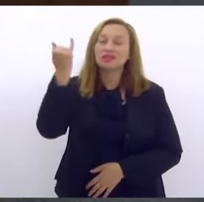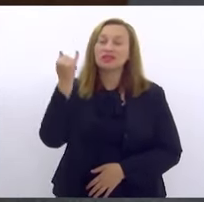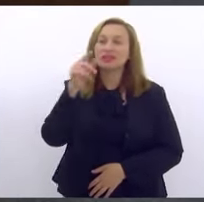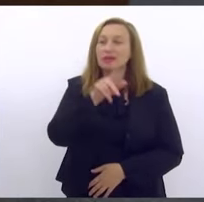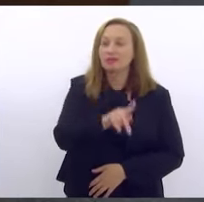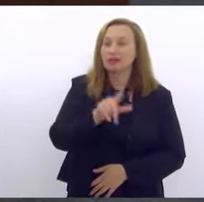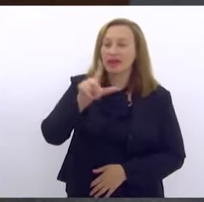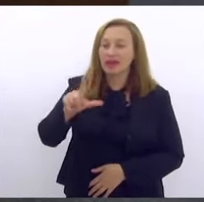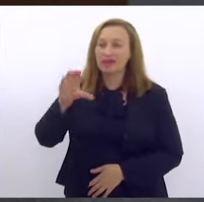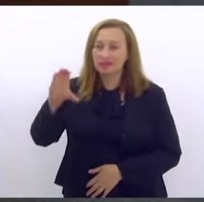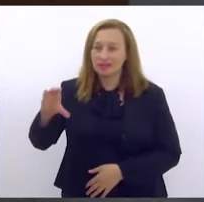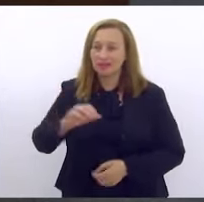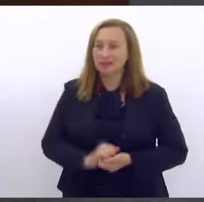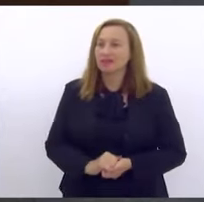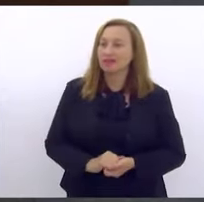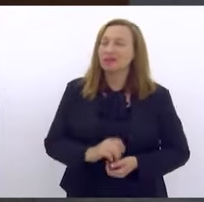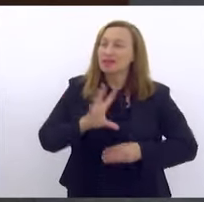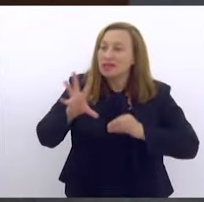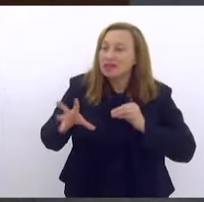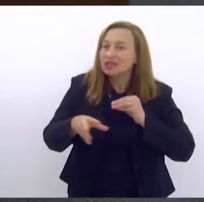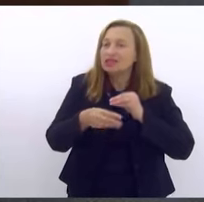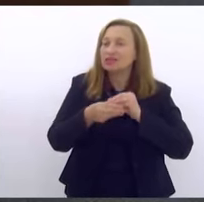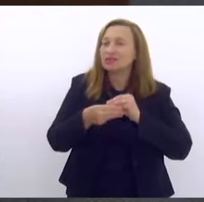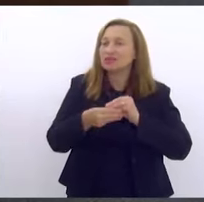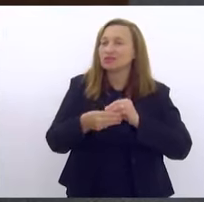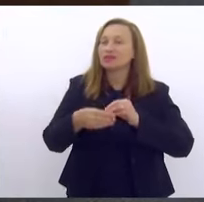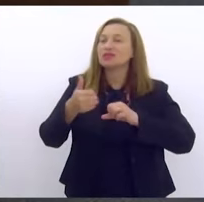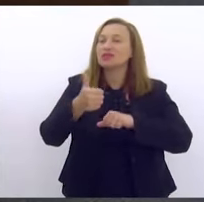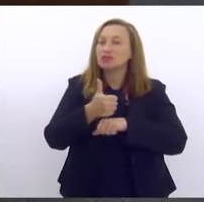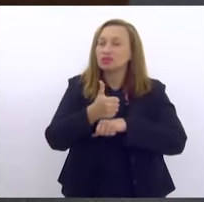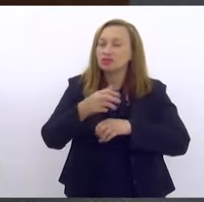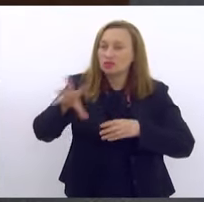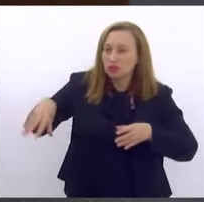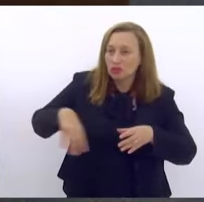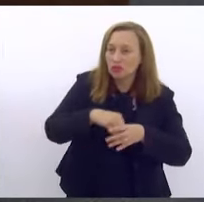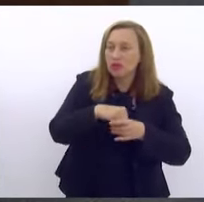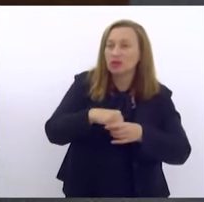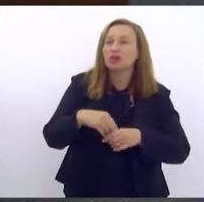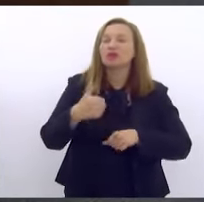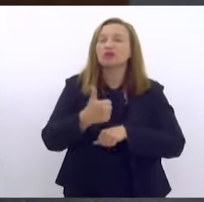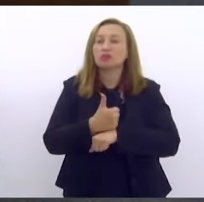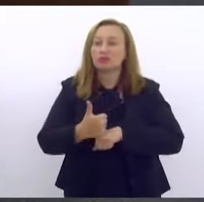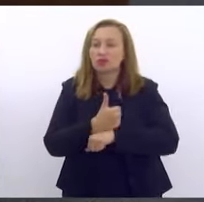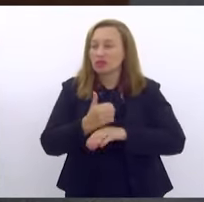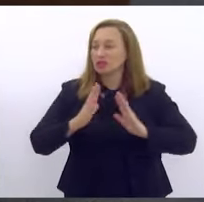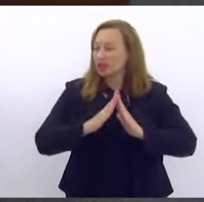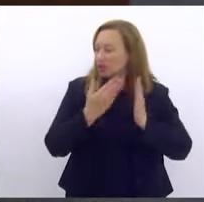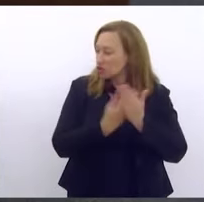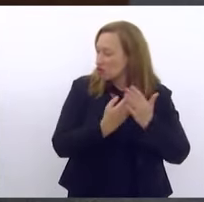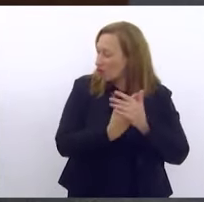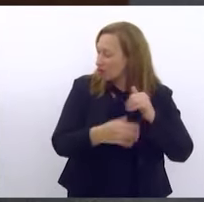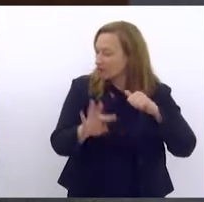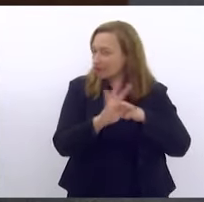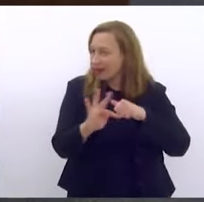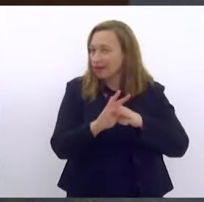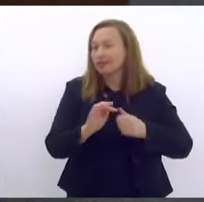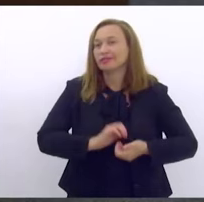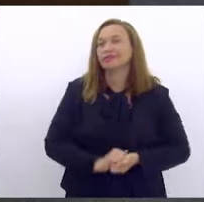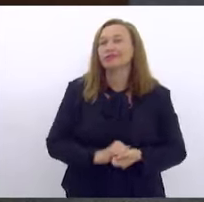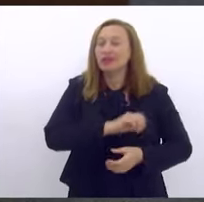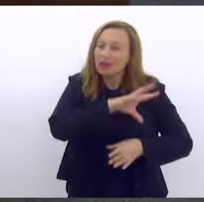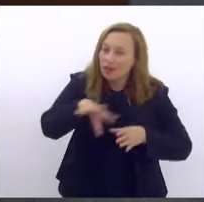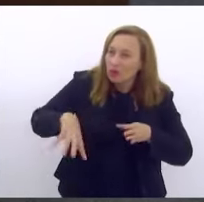PLC ter incorporado os profissionais da educação da FAETEC, ter incorporado